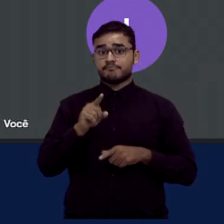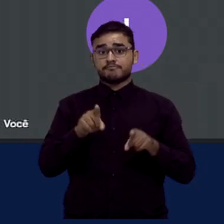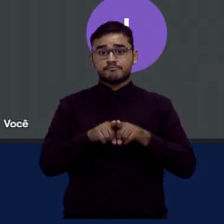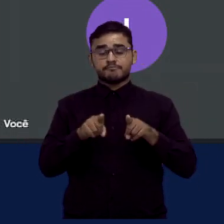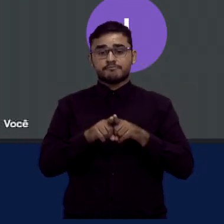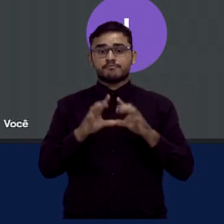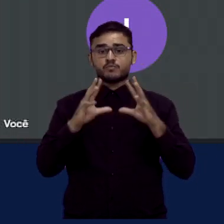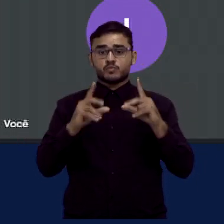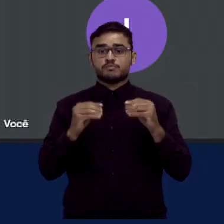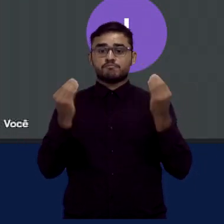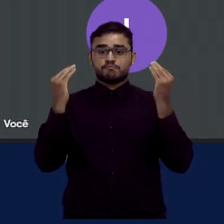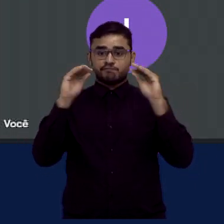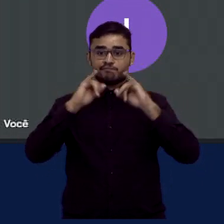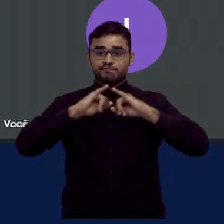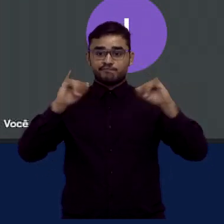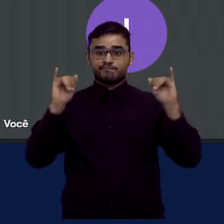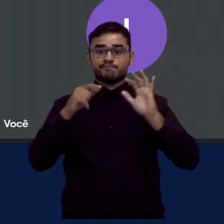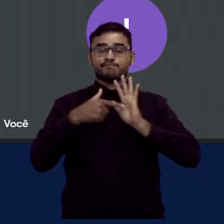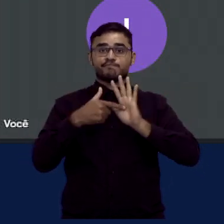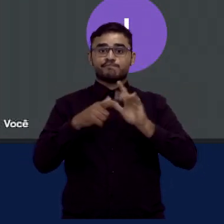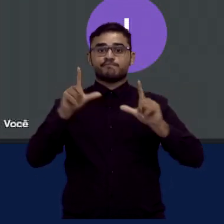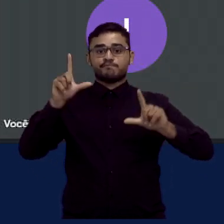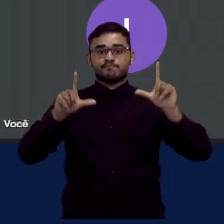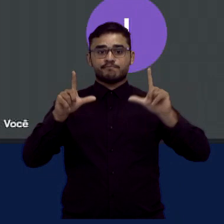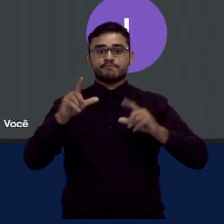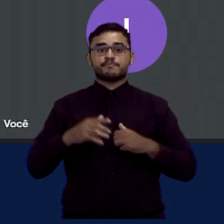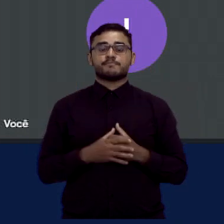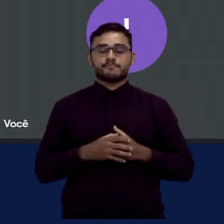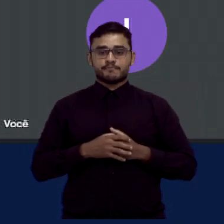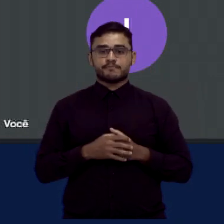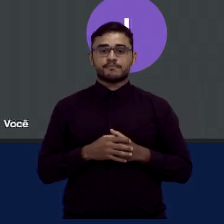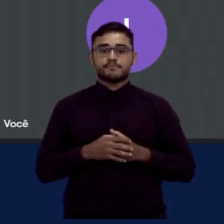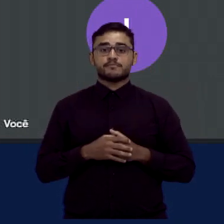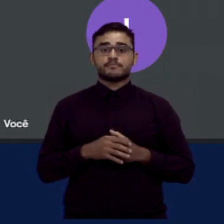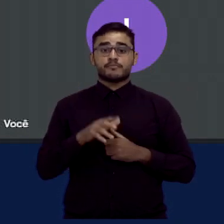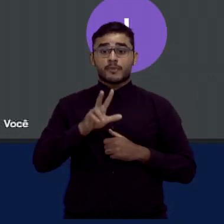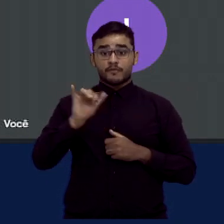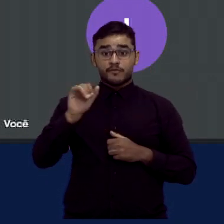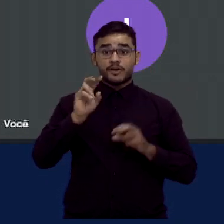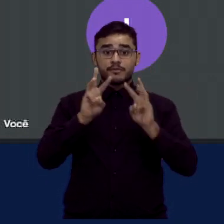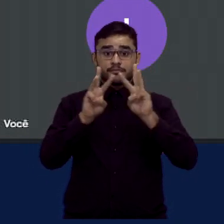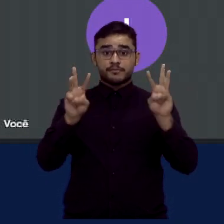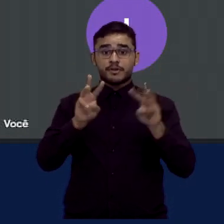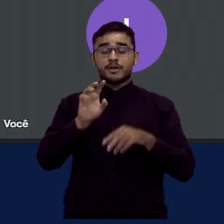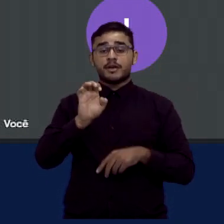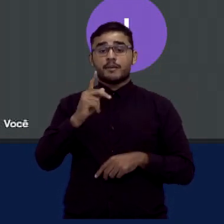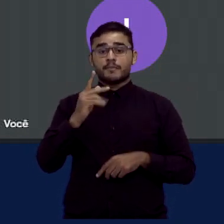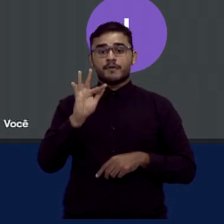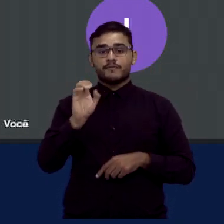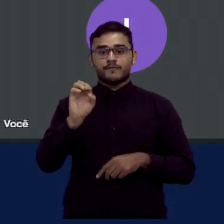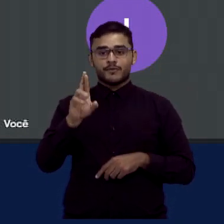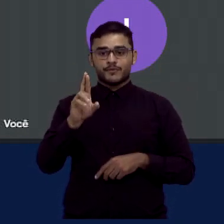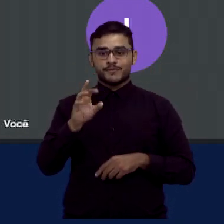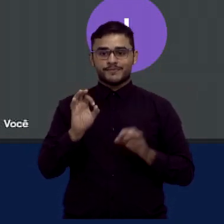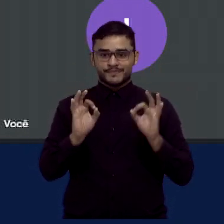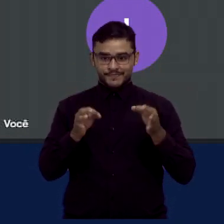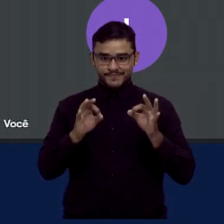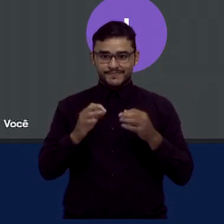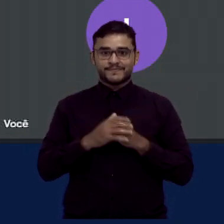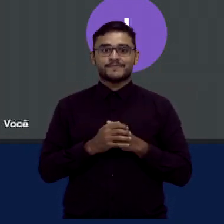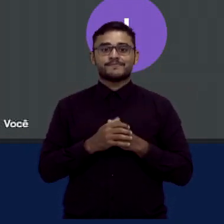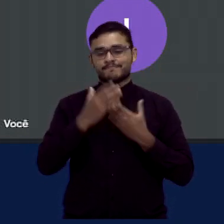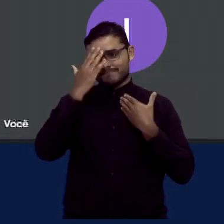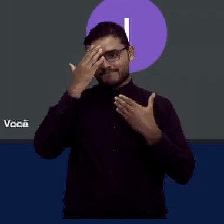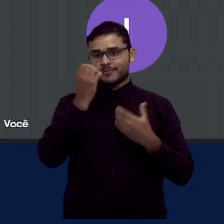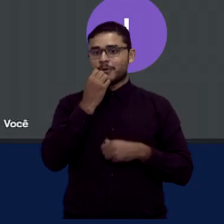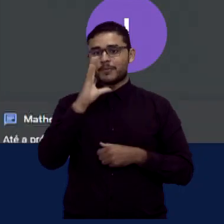Fortaleza também, tá? E também, muito em breve, na página da EPFOR, que é a Escola do Parlamento de Fortaleza. Agradeço, é isso,